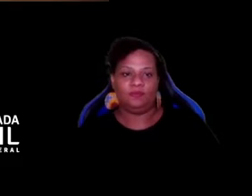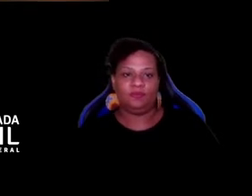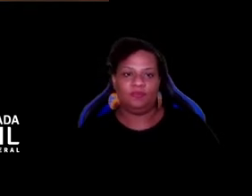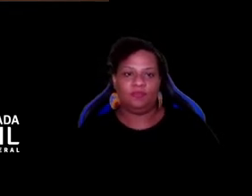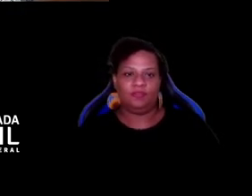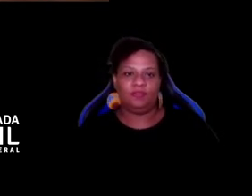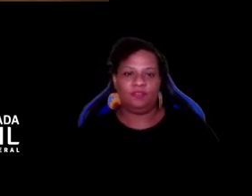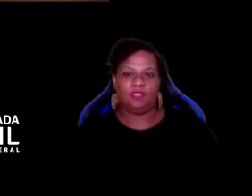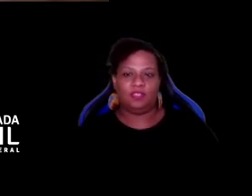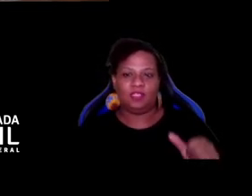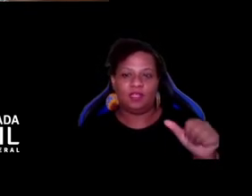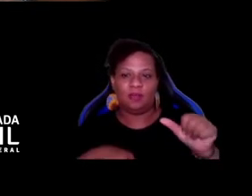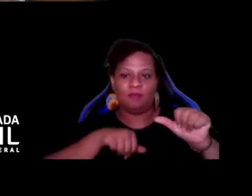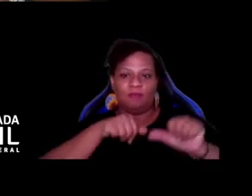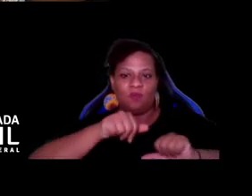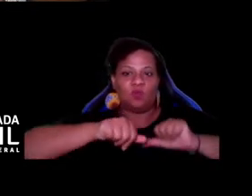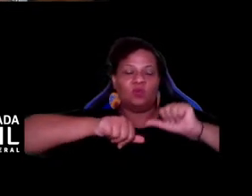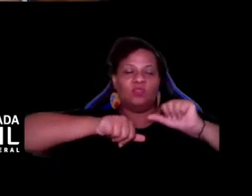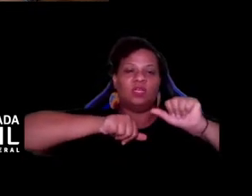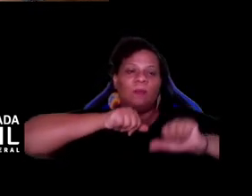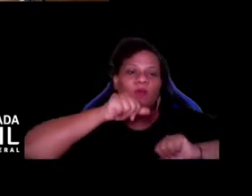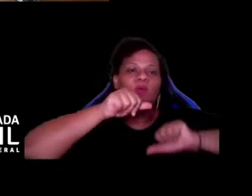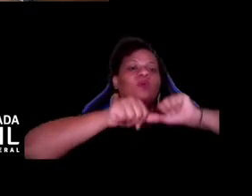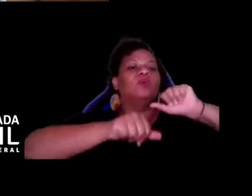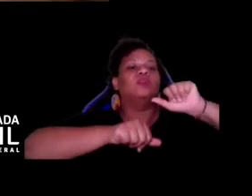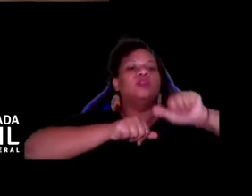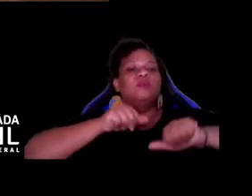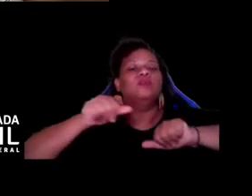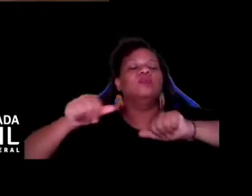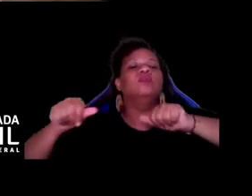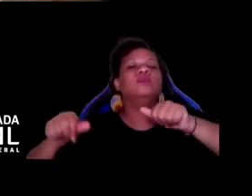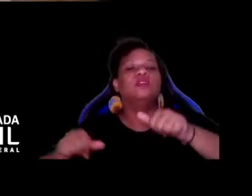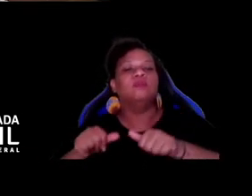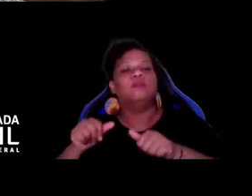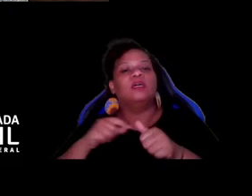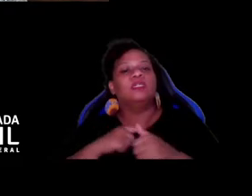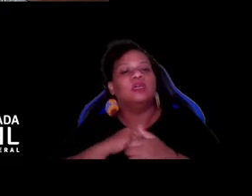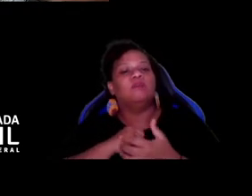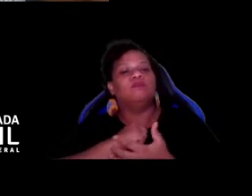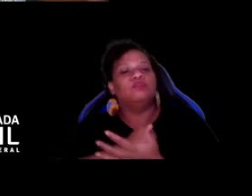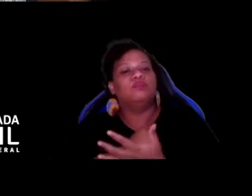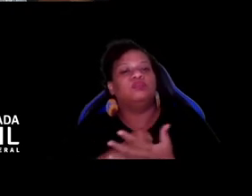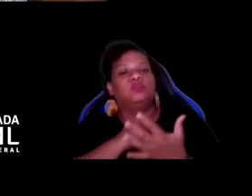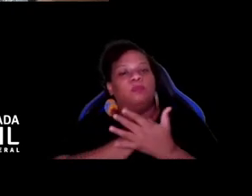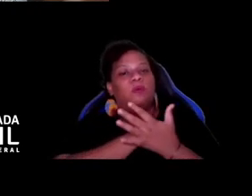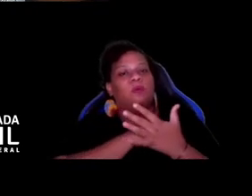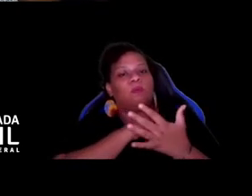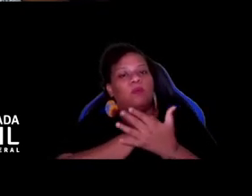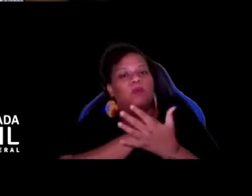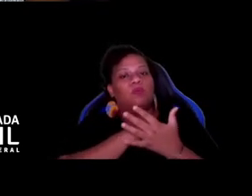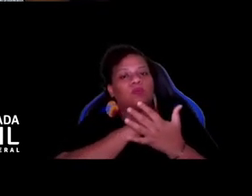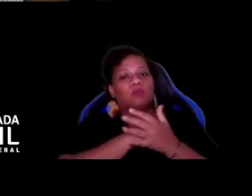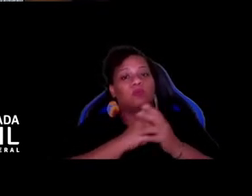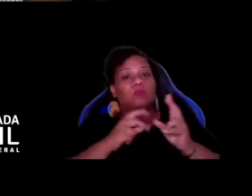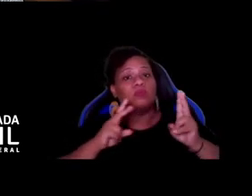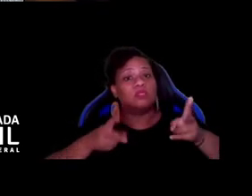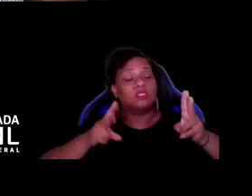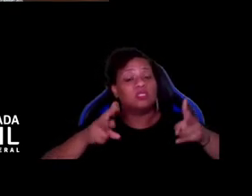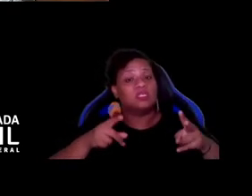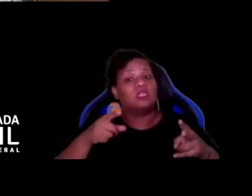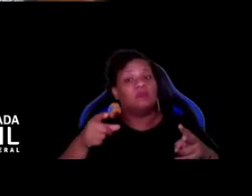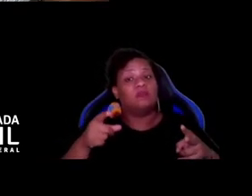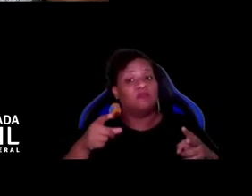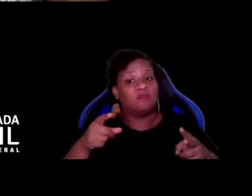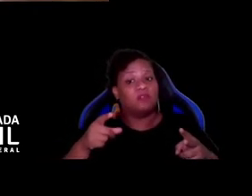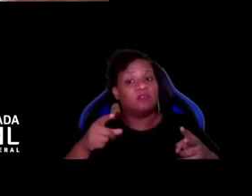de mudanças de rítmica, mas ele tem uma pulsação que você, naturalmente, você vai